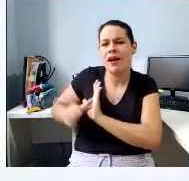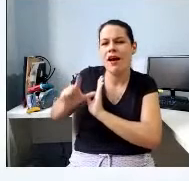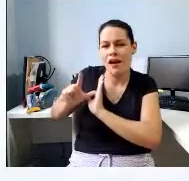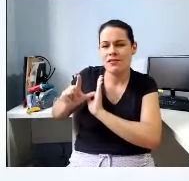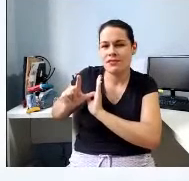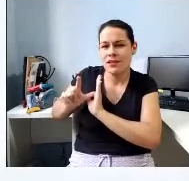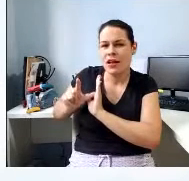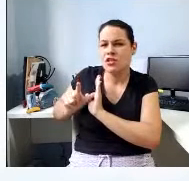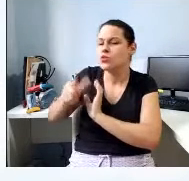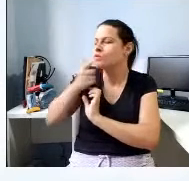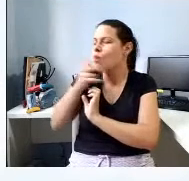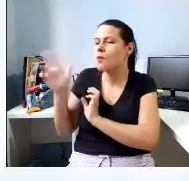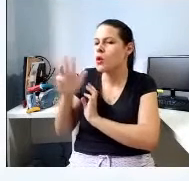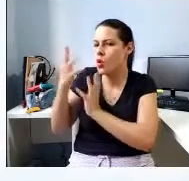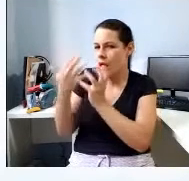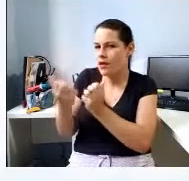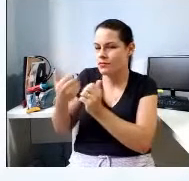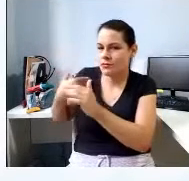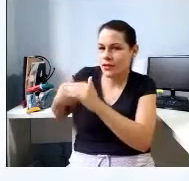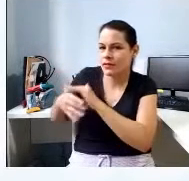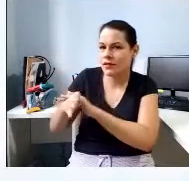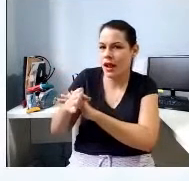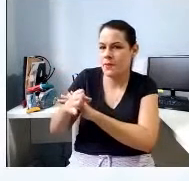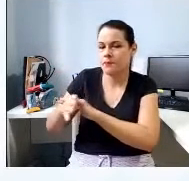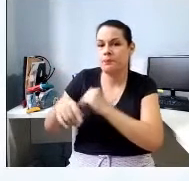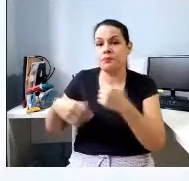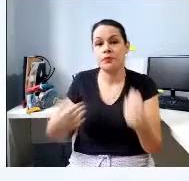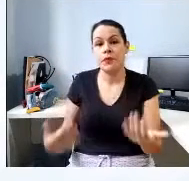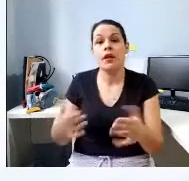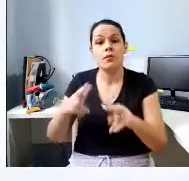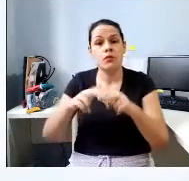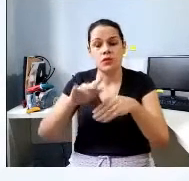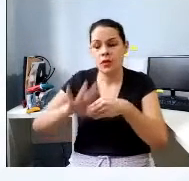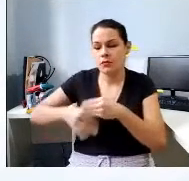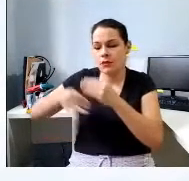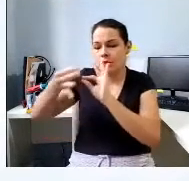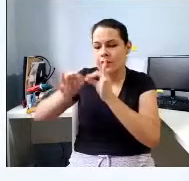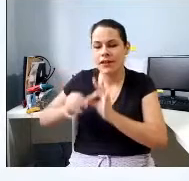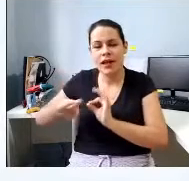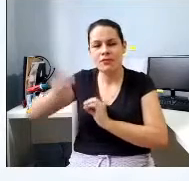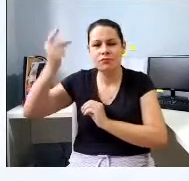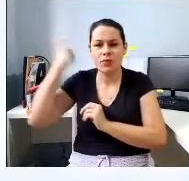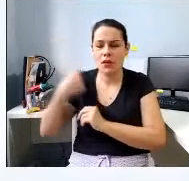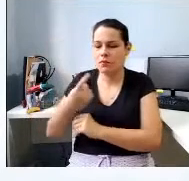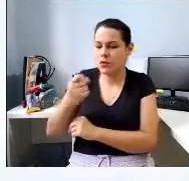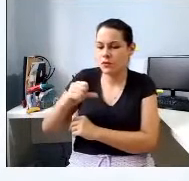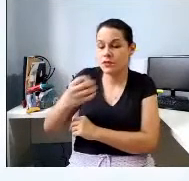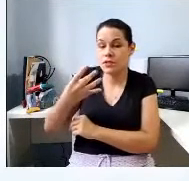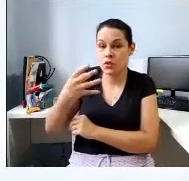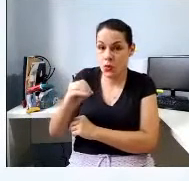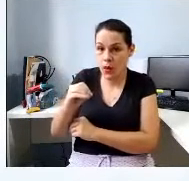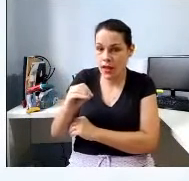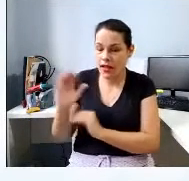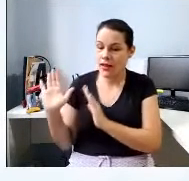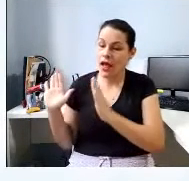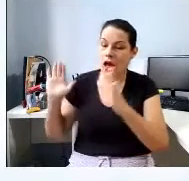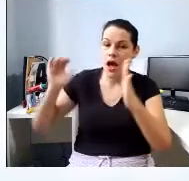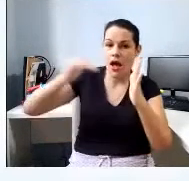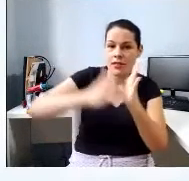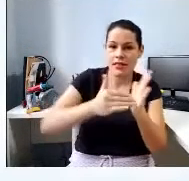do Lula. E aí eu quero acrescentar um detalhe, que de 1940 até o presente momento,